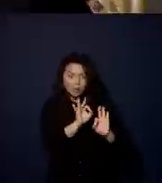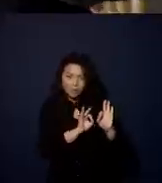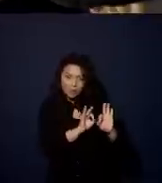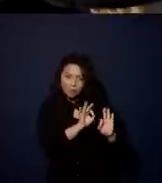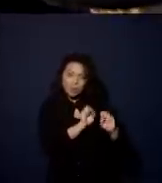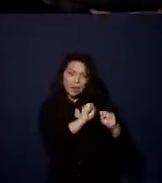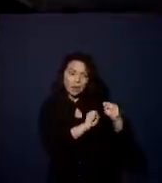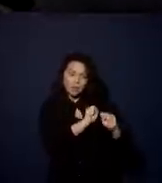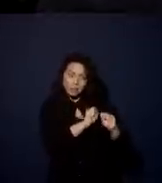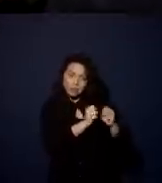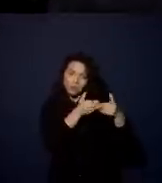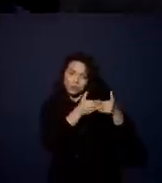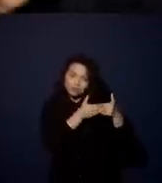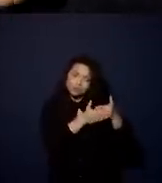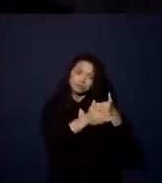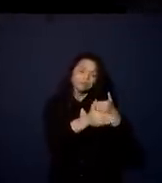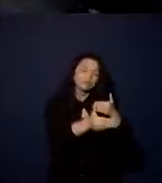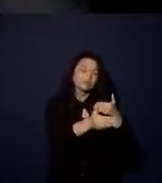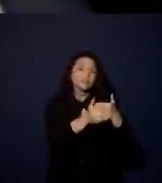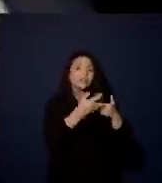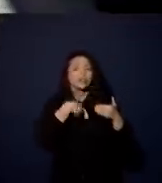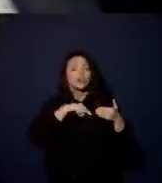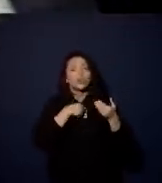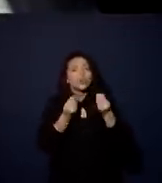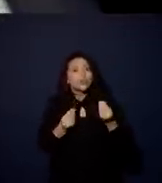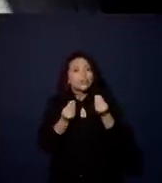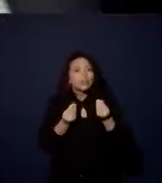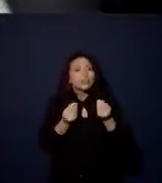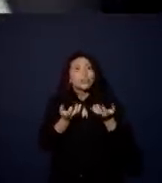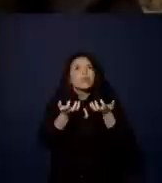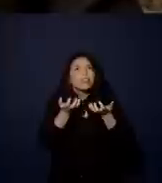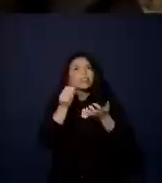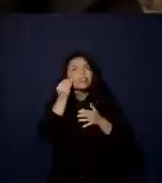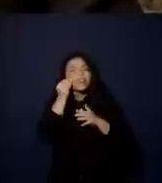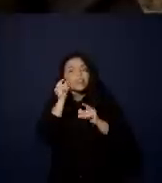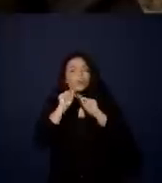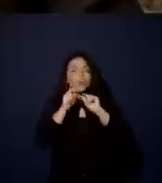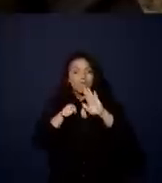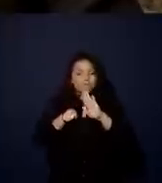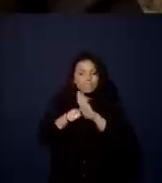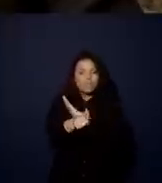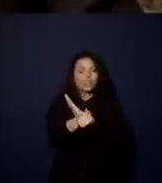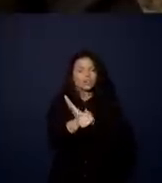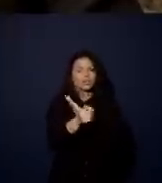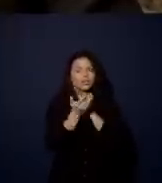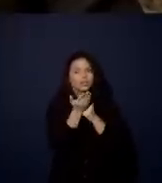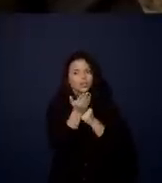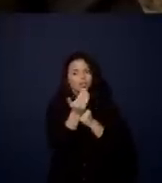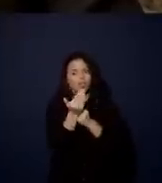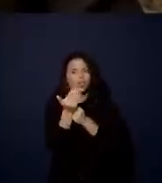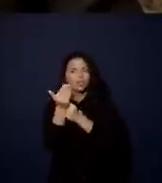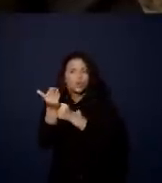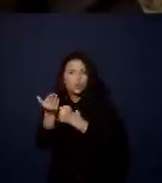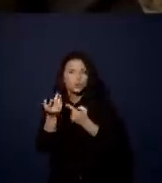vez mais para esse cenário vantagem que a gente tem é que a gente investiu muito em tecnologia então a gente vem para uma eficiência operacional muito grande